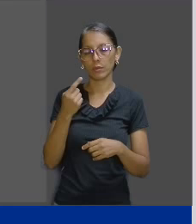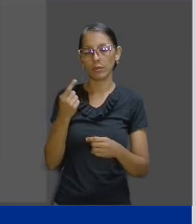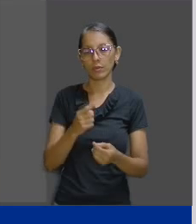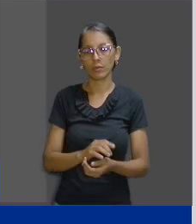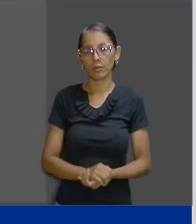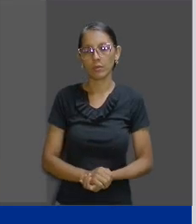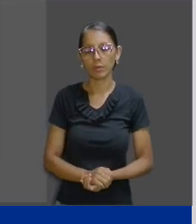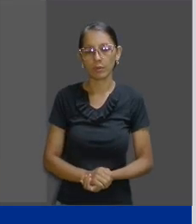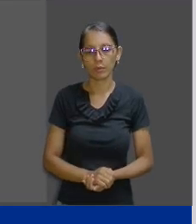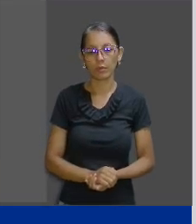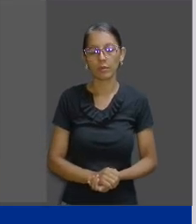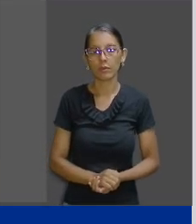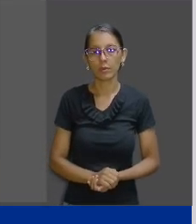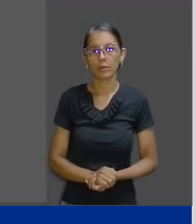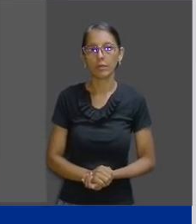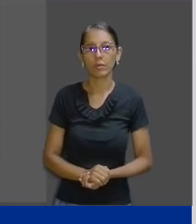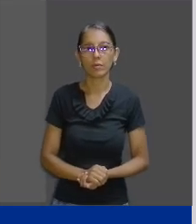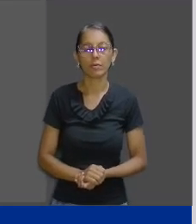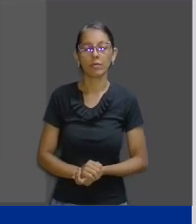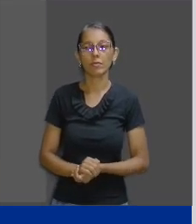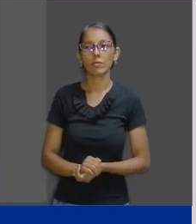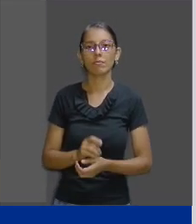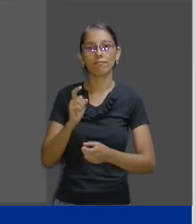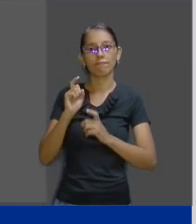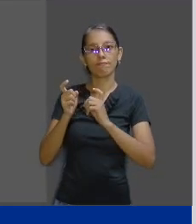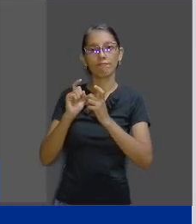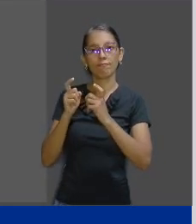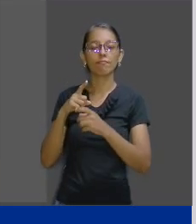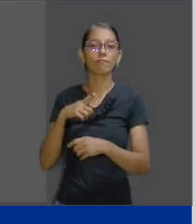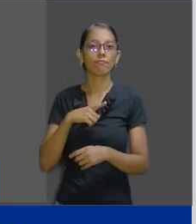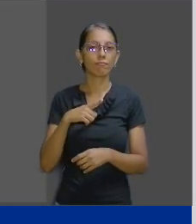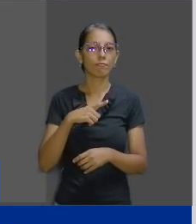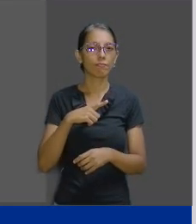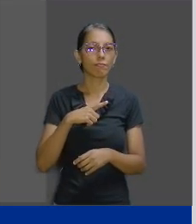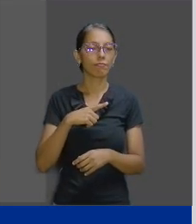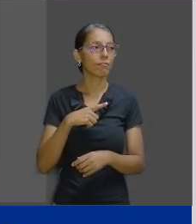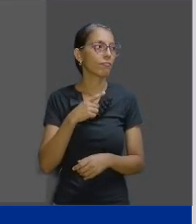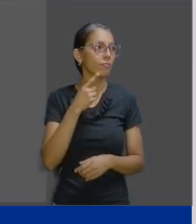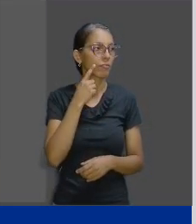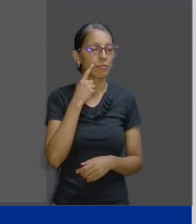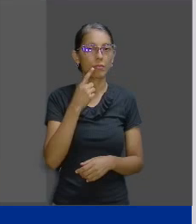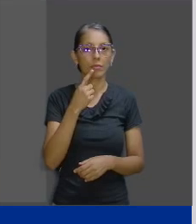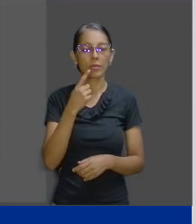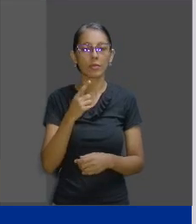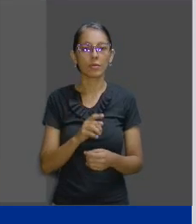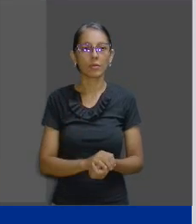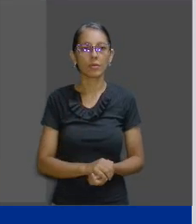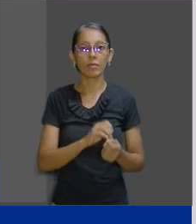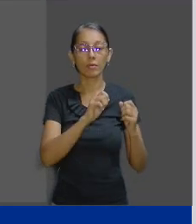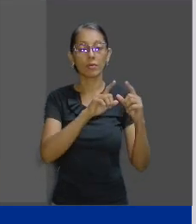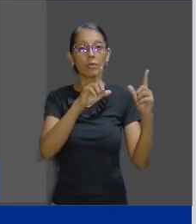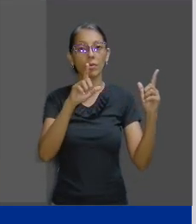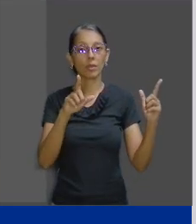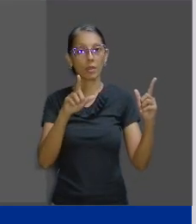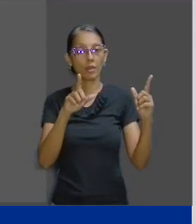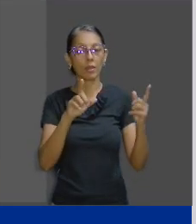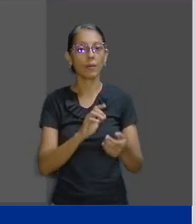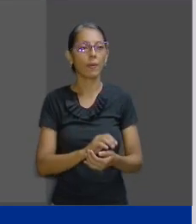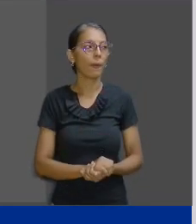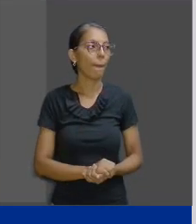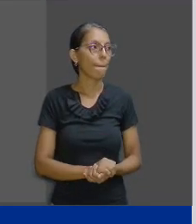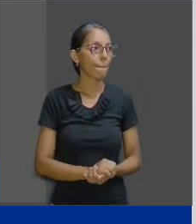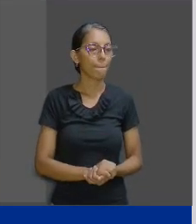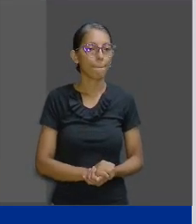mais relevantes é este primeiro diálogo que é tido e que, como todos os outros diálogos aqui juntados aos autos, é objeto